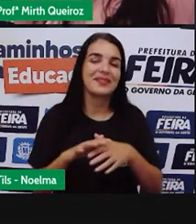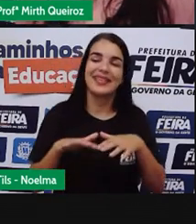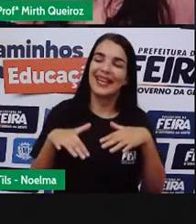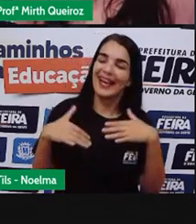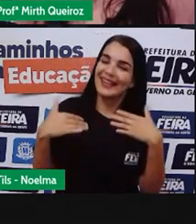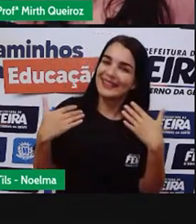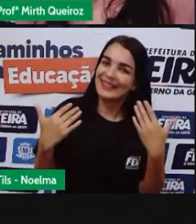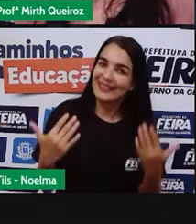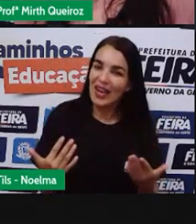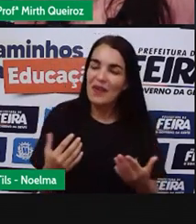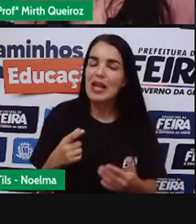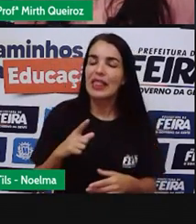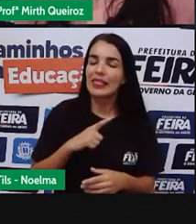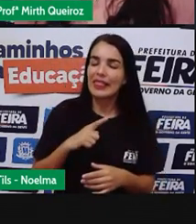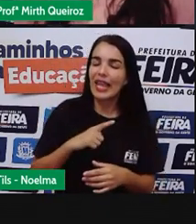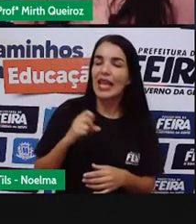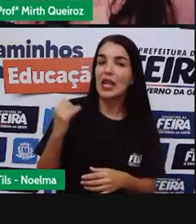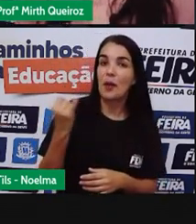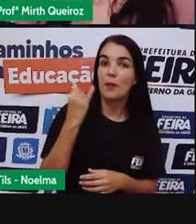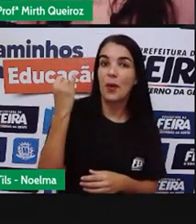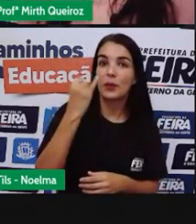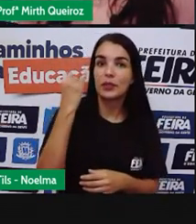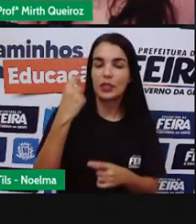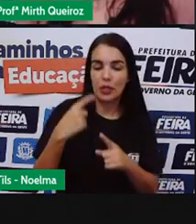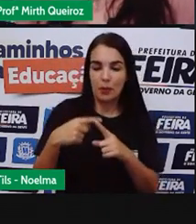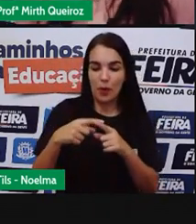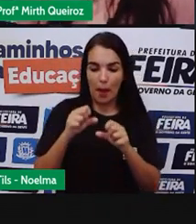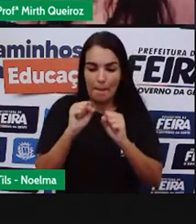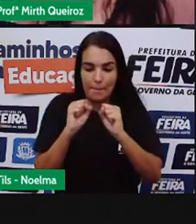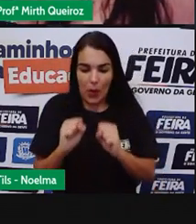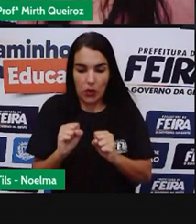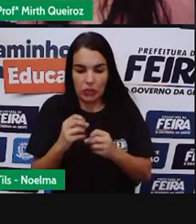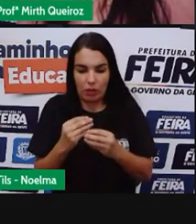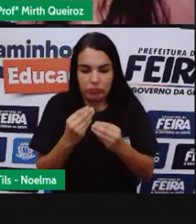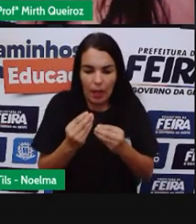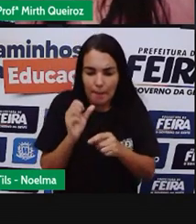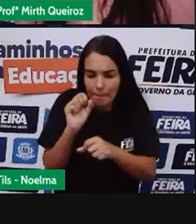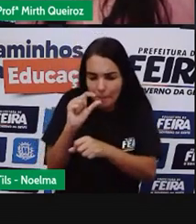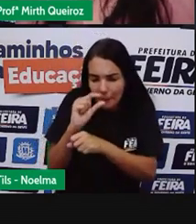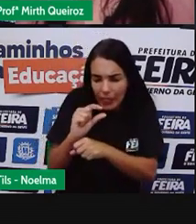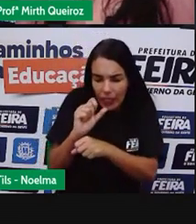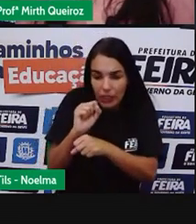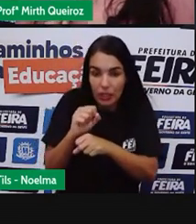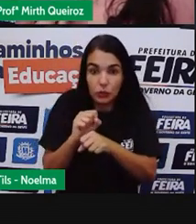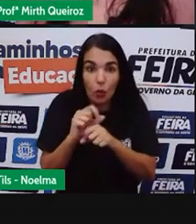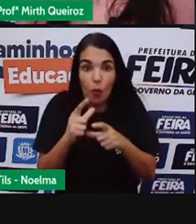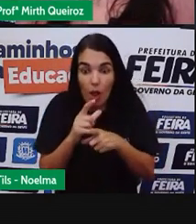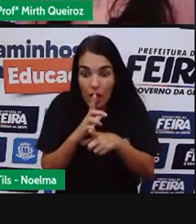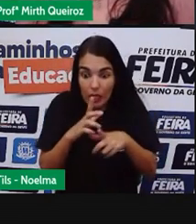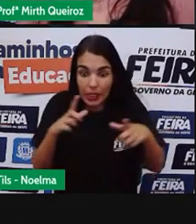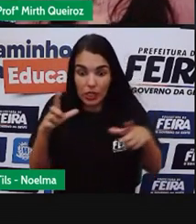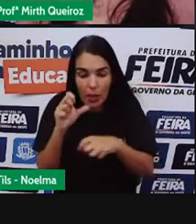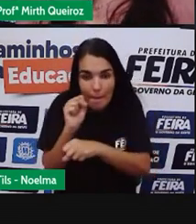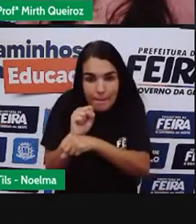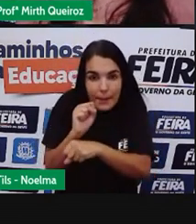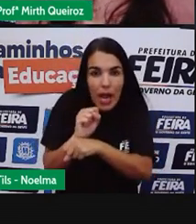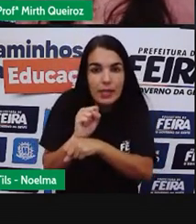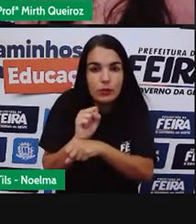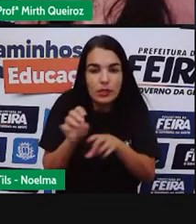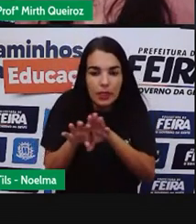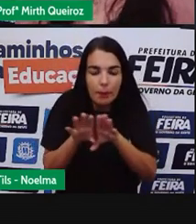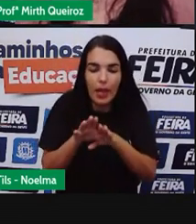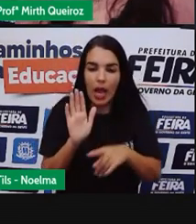Eles, além de servir para dar pequenas ou grandes pausas, além dele ajudar na